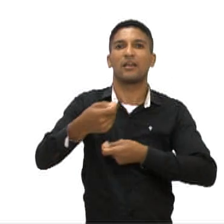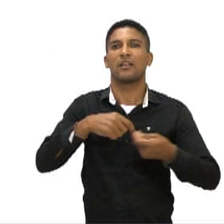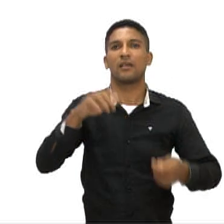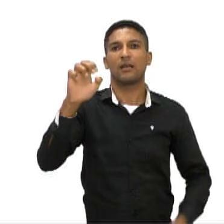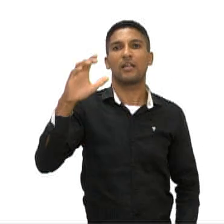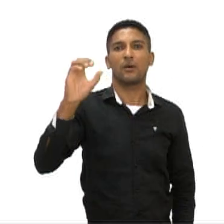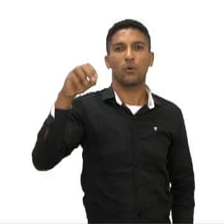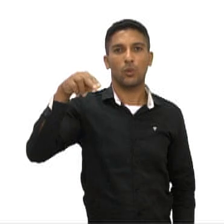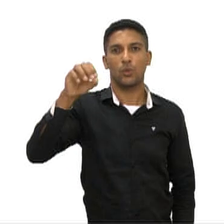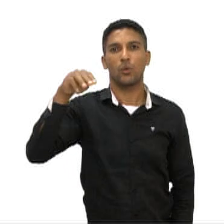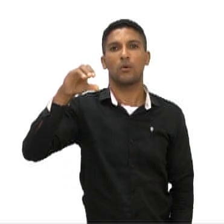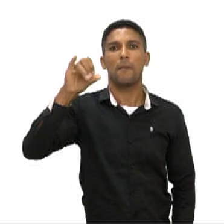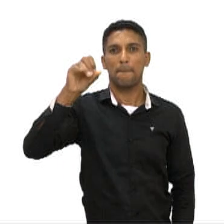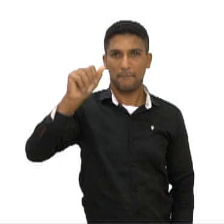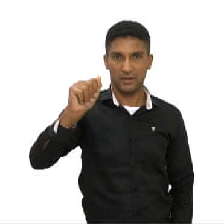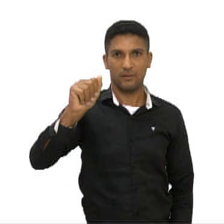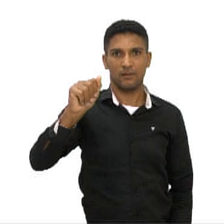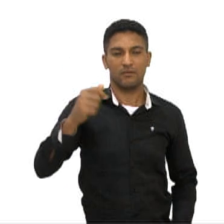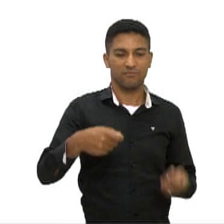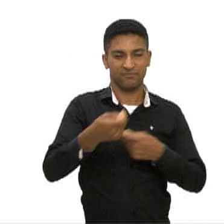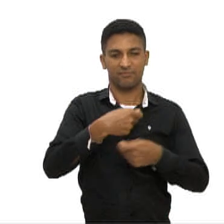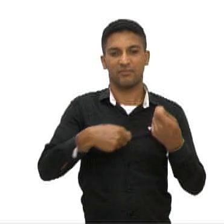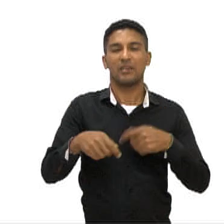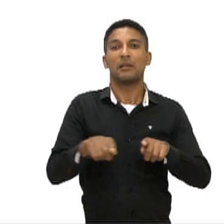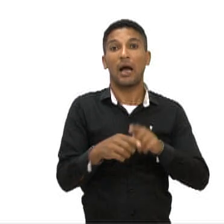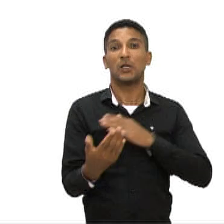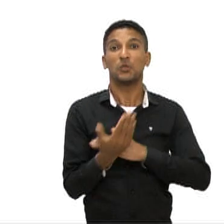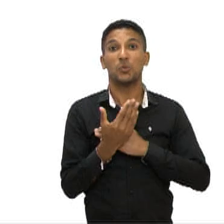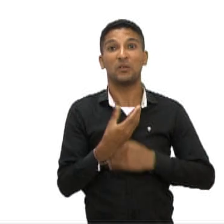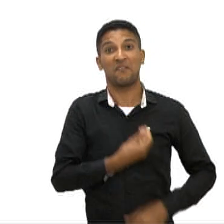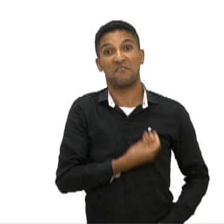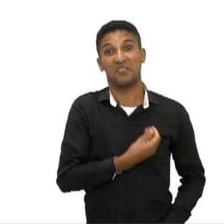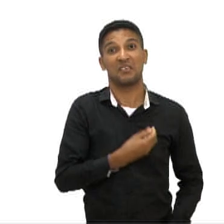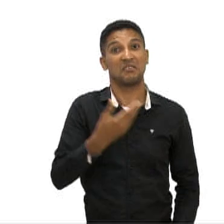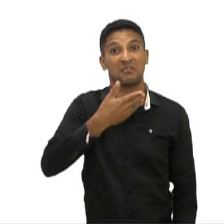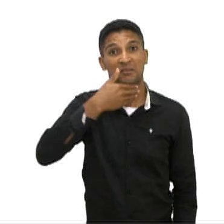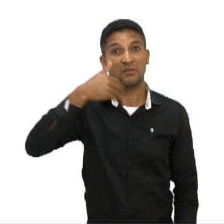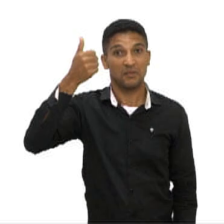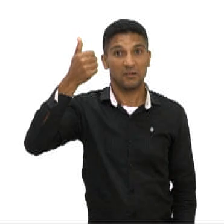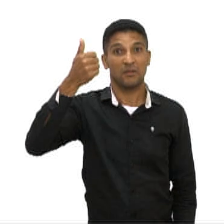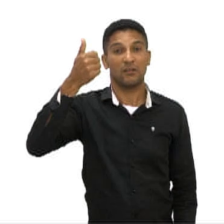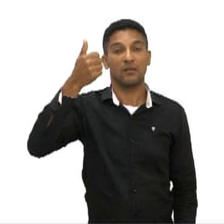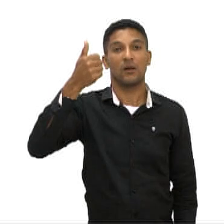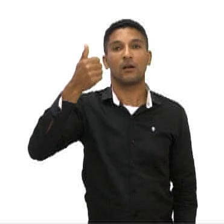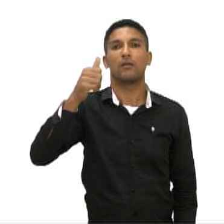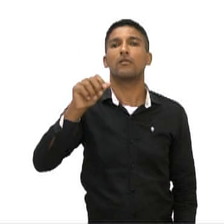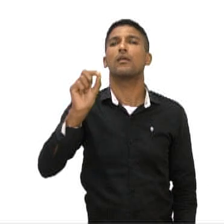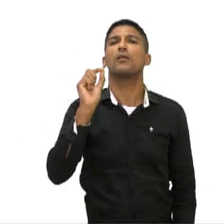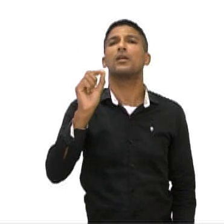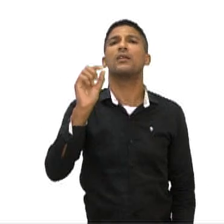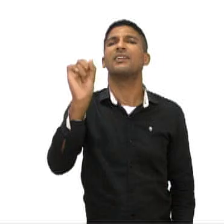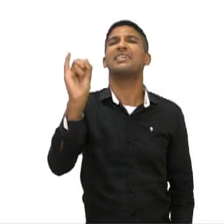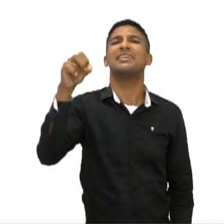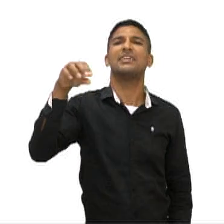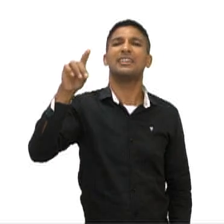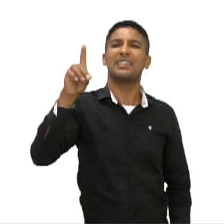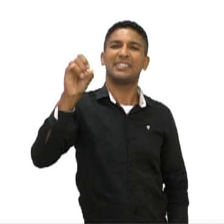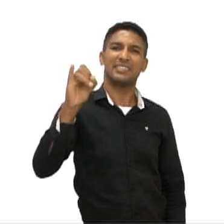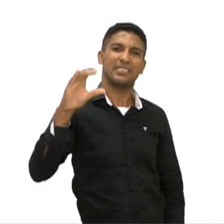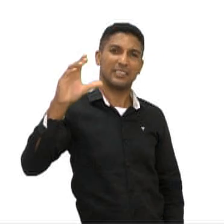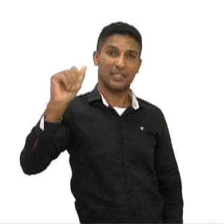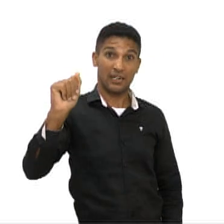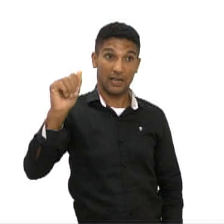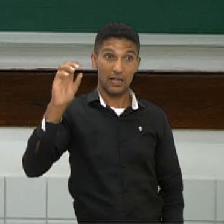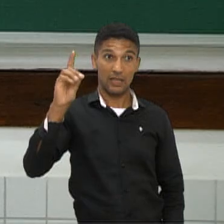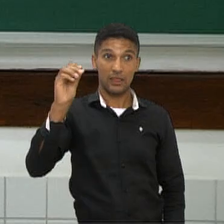indicadores sociais. O que são os indicadores sociais? Lembram disso? São a esperança de vida ao nascer, ou seja,